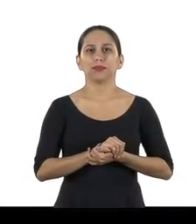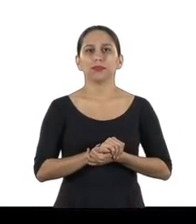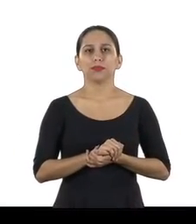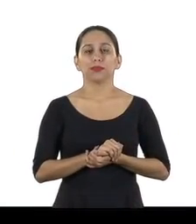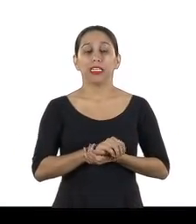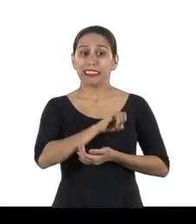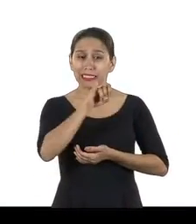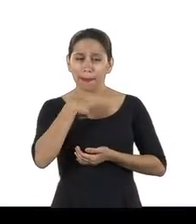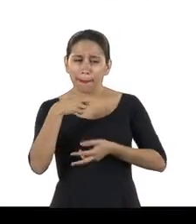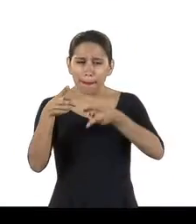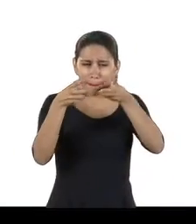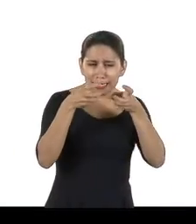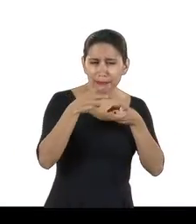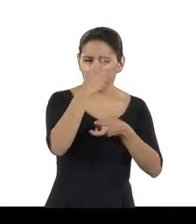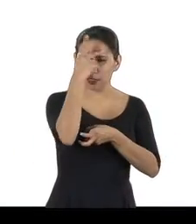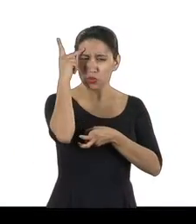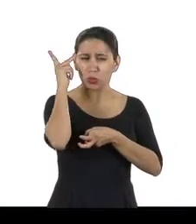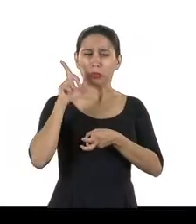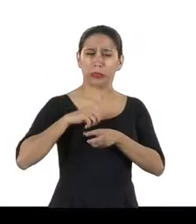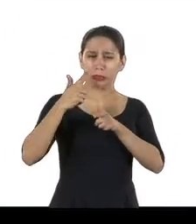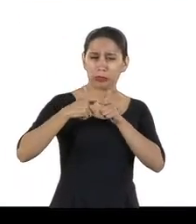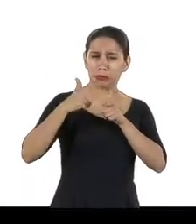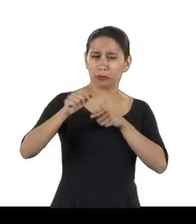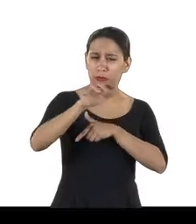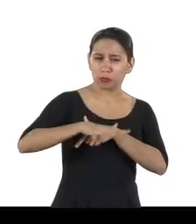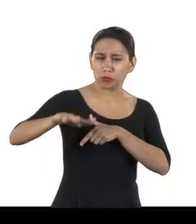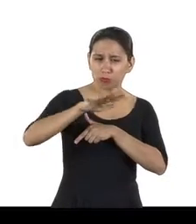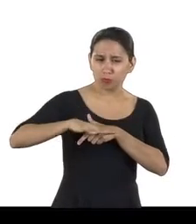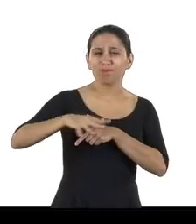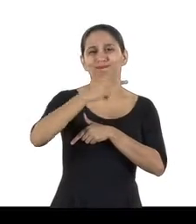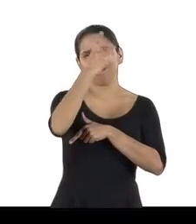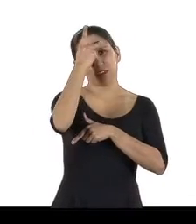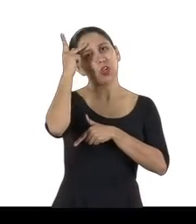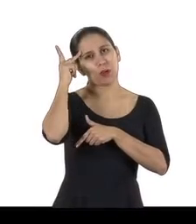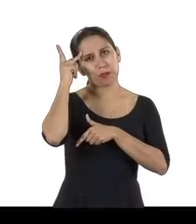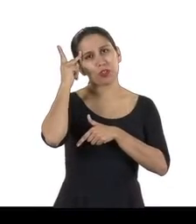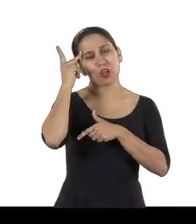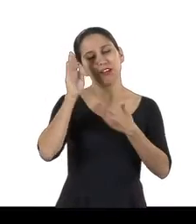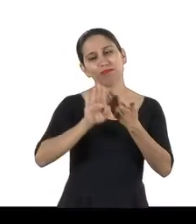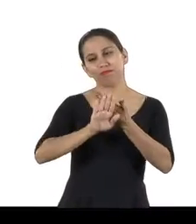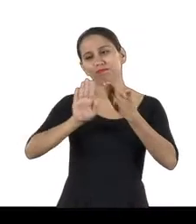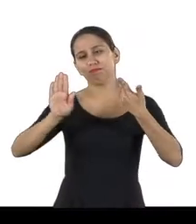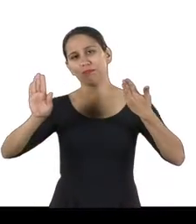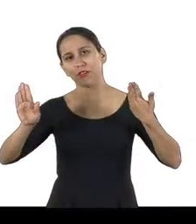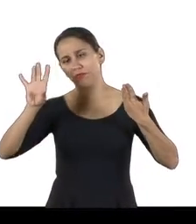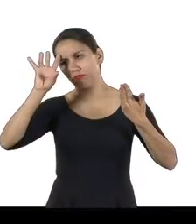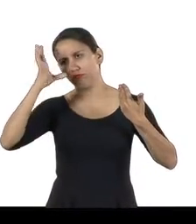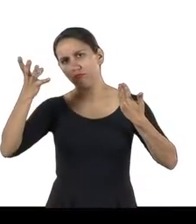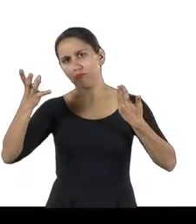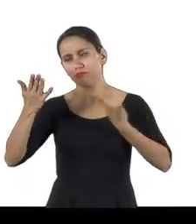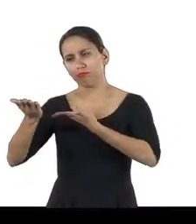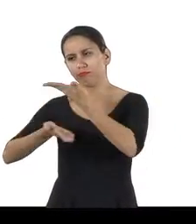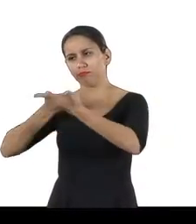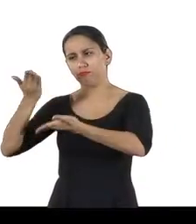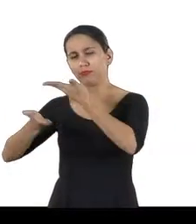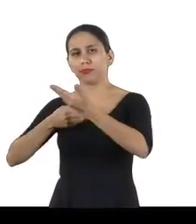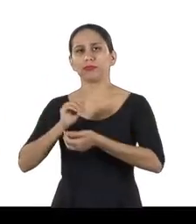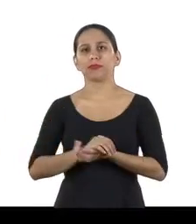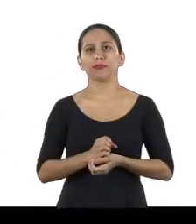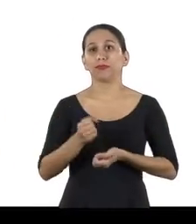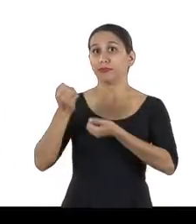indicar o afastamento do trabalhador. Eu estou aqui com a doutora Denise Furquim de Paula, médica do trabalho,